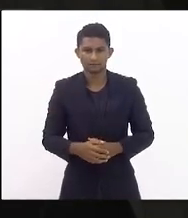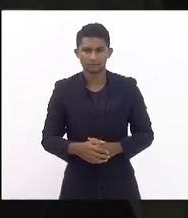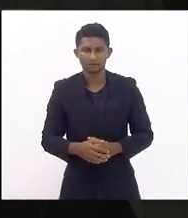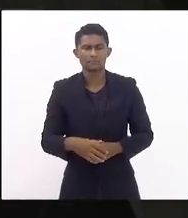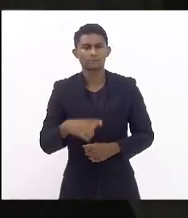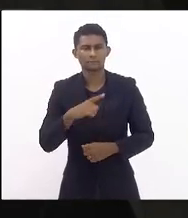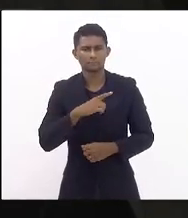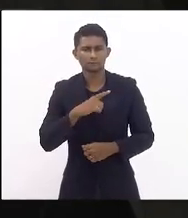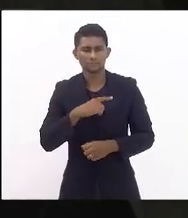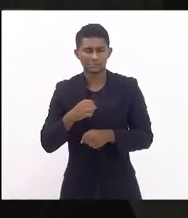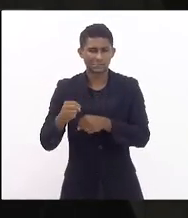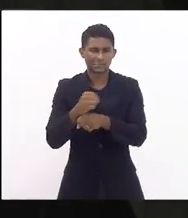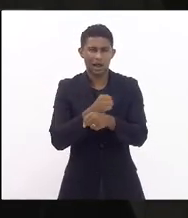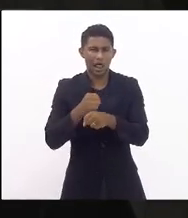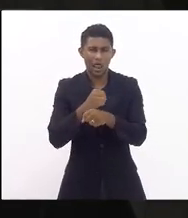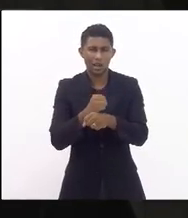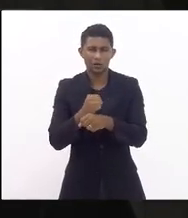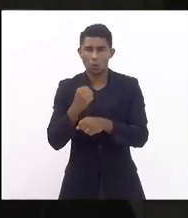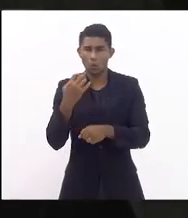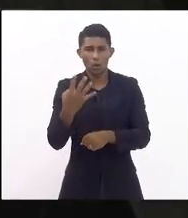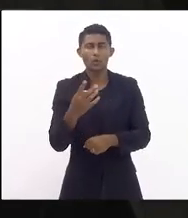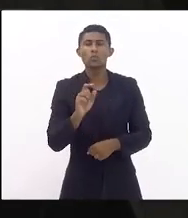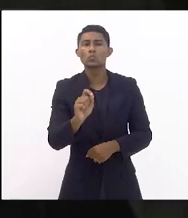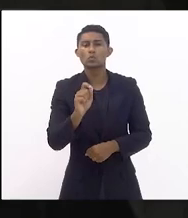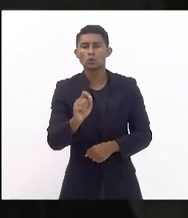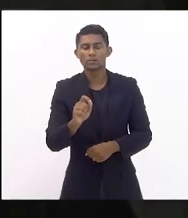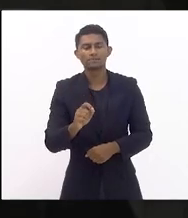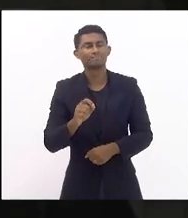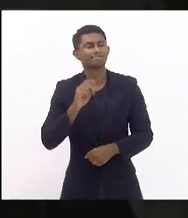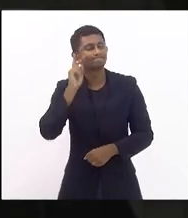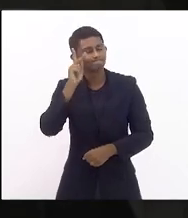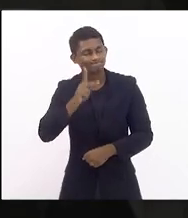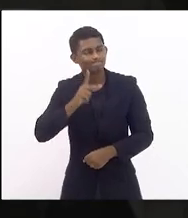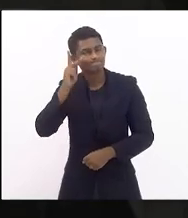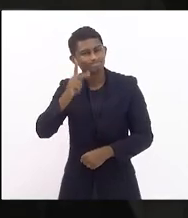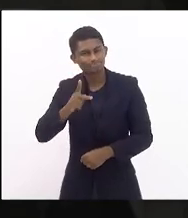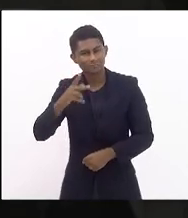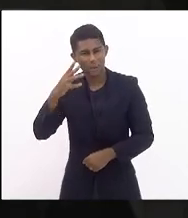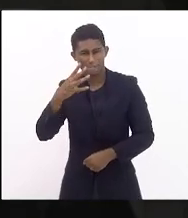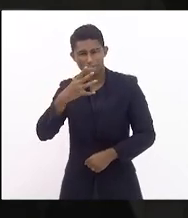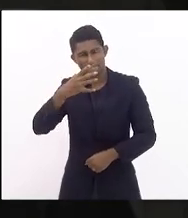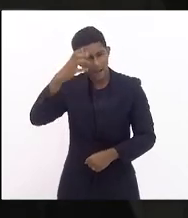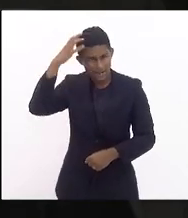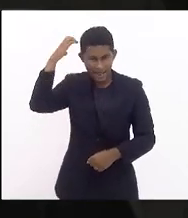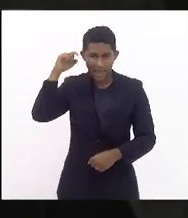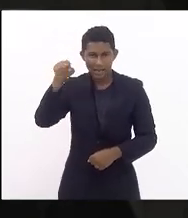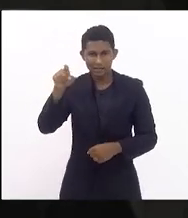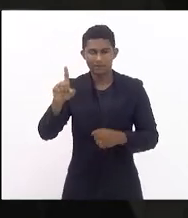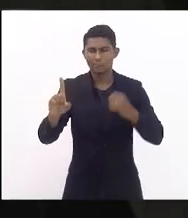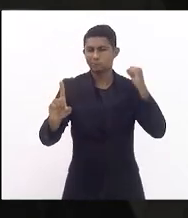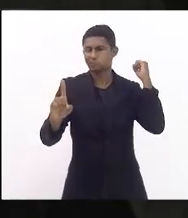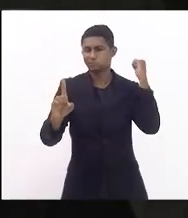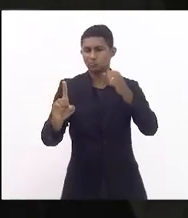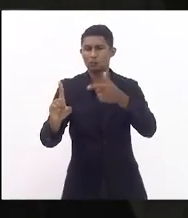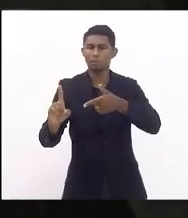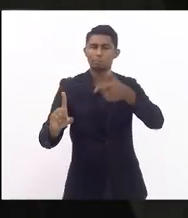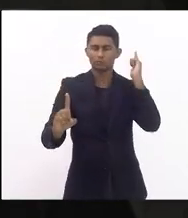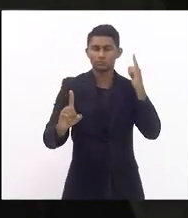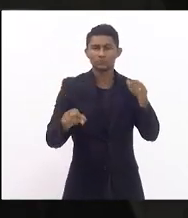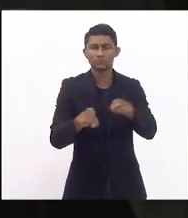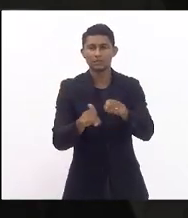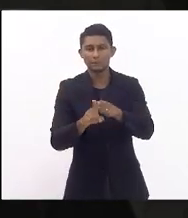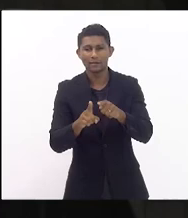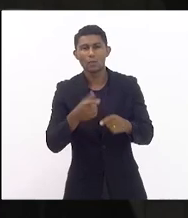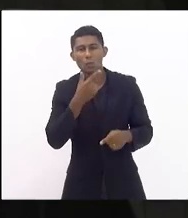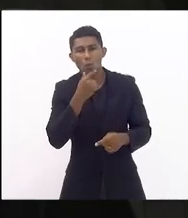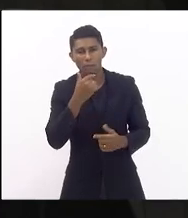fez 4 anos do assassinato da vereadora Marielle Franco e de seu assessor Anderson.